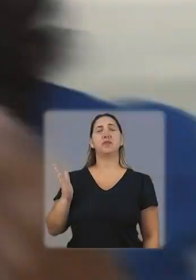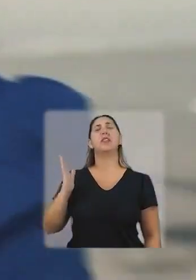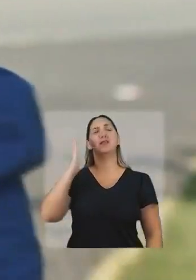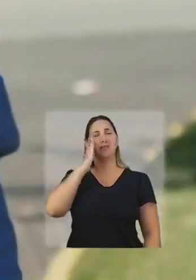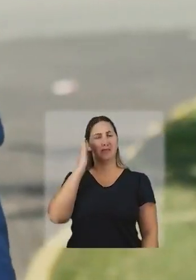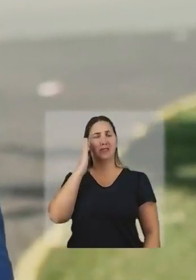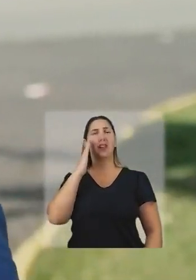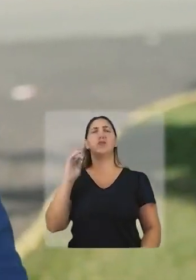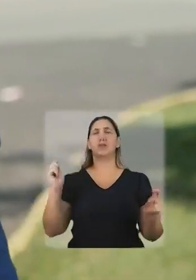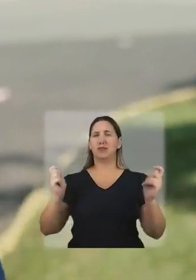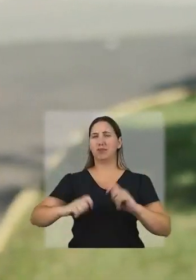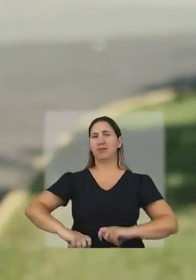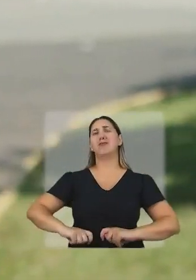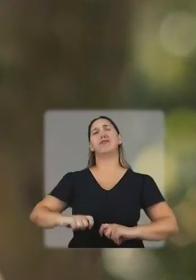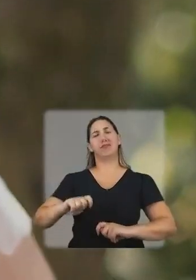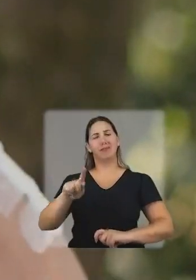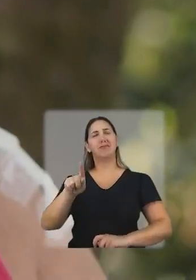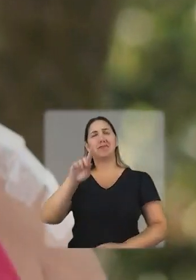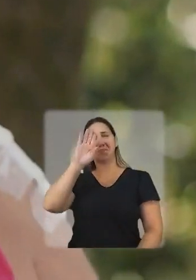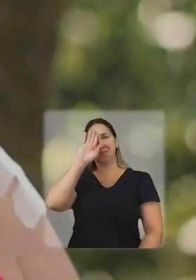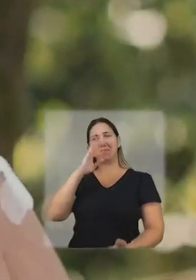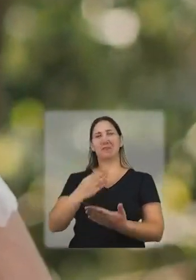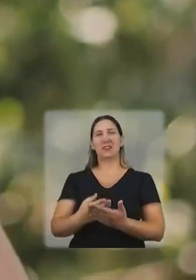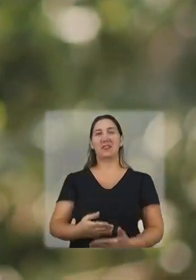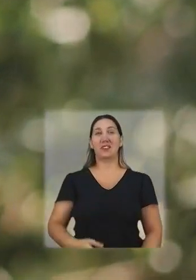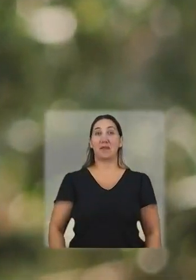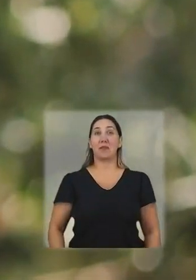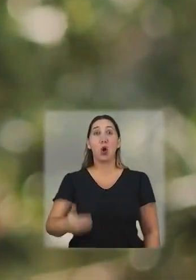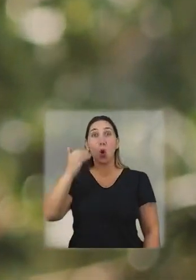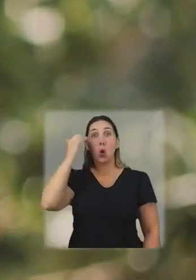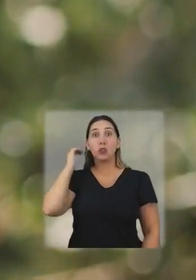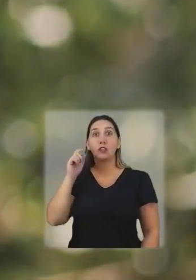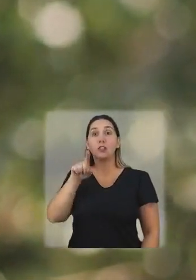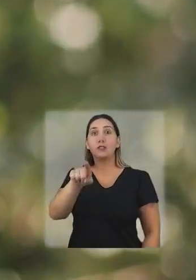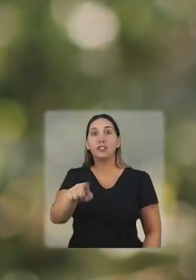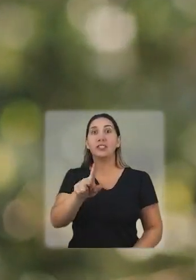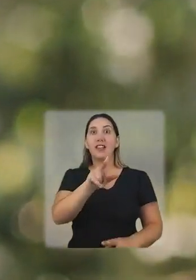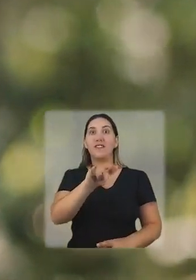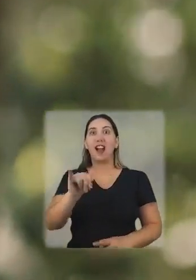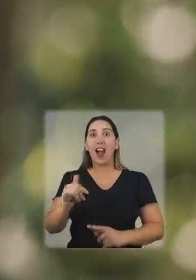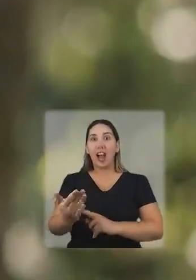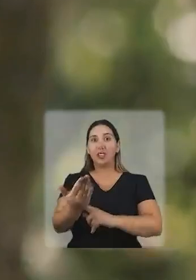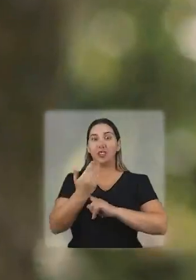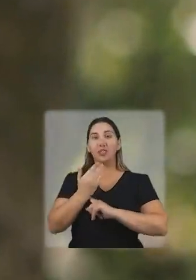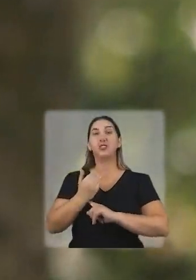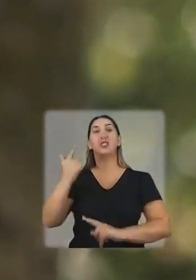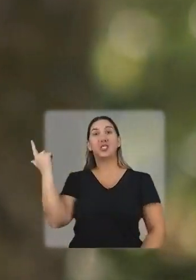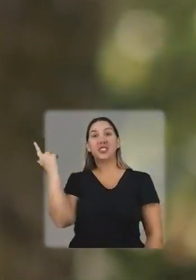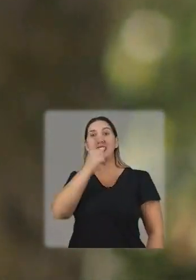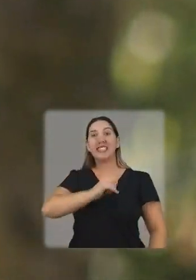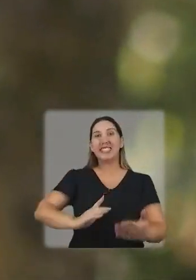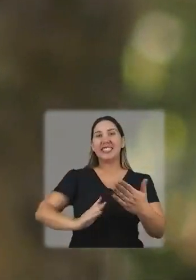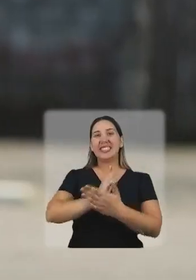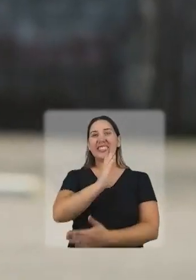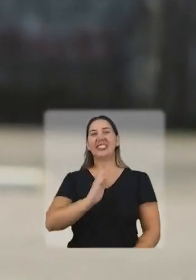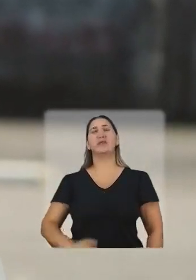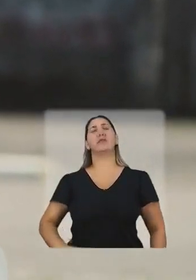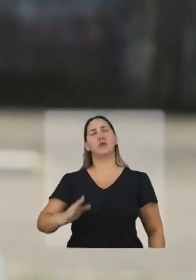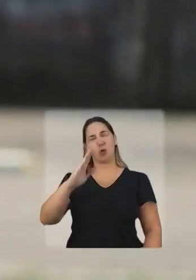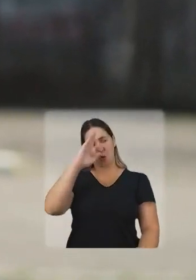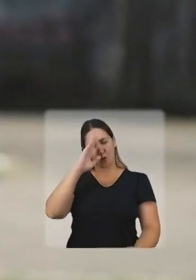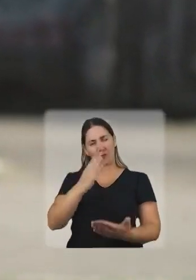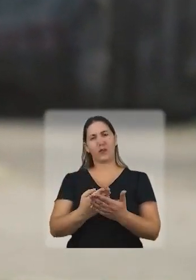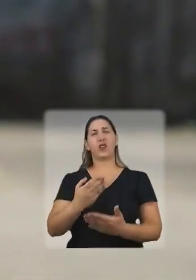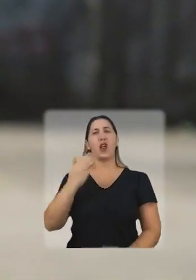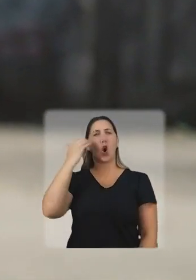Fernanda. Sabemos que podemos contar. Rosana, é você que vai dar uma policlínica para gente, porque você vai ganhar. A gente